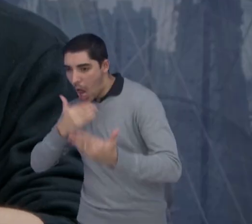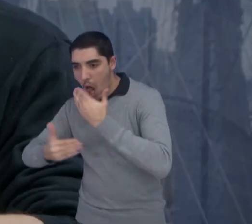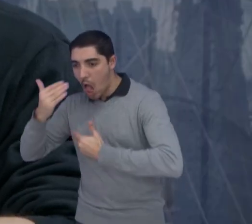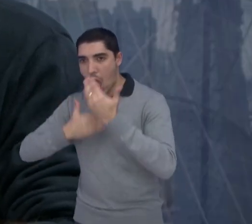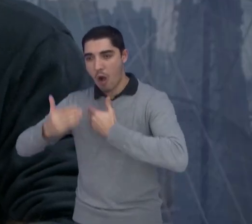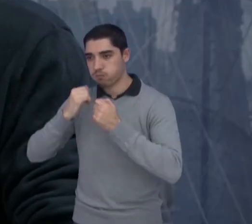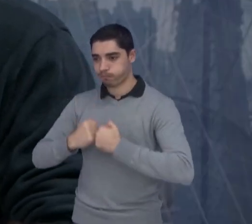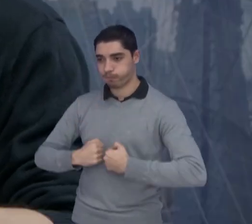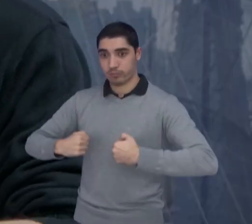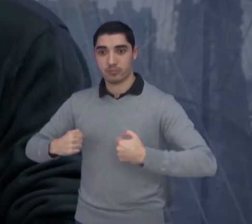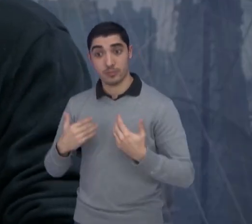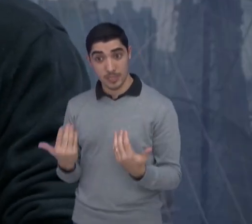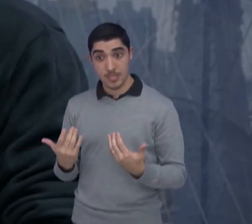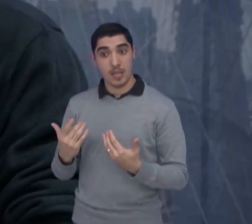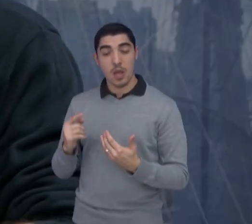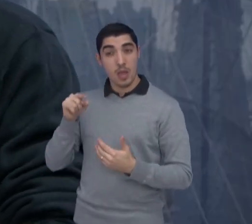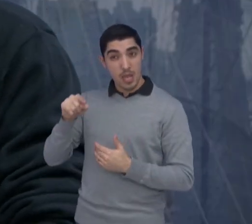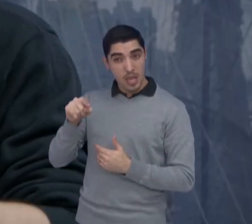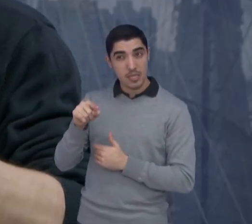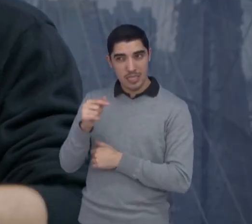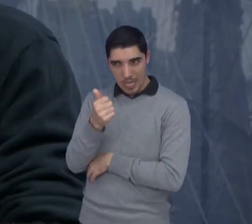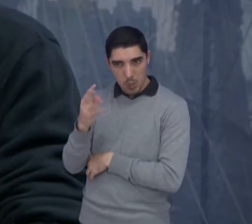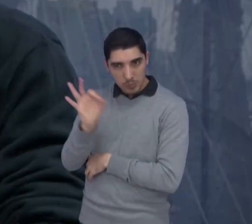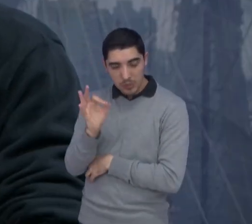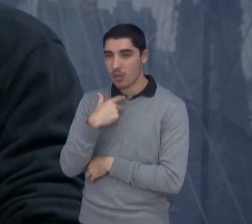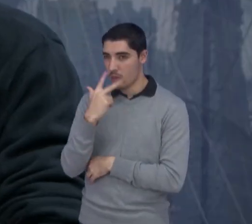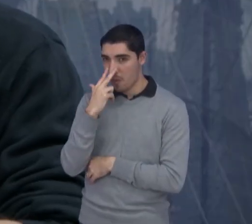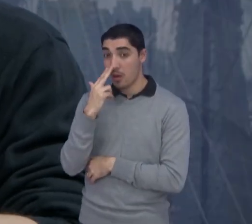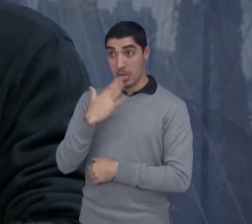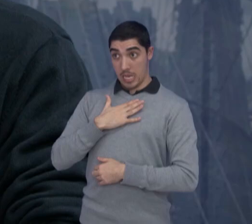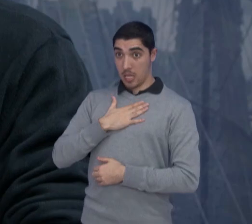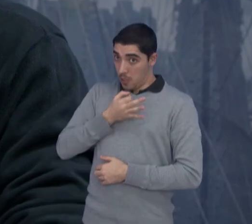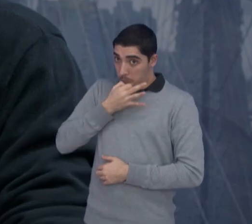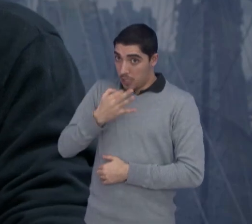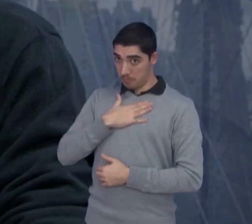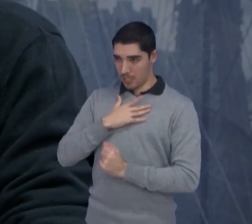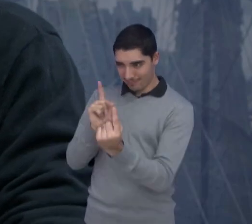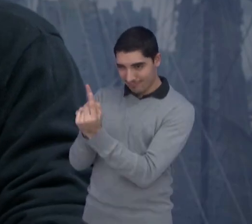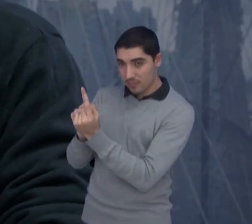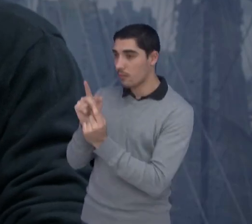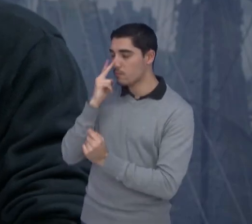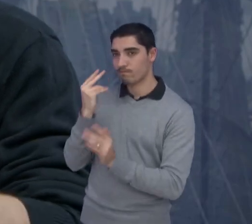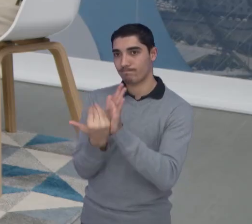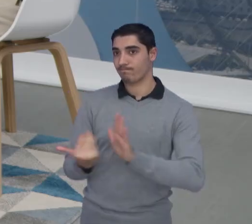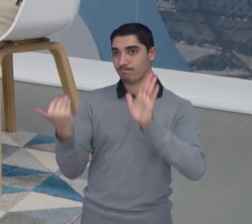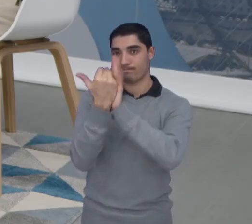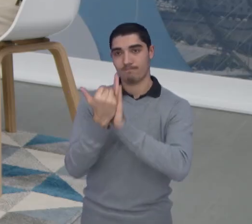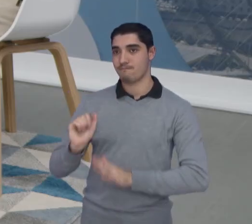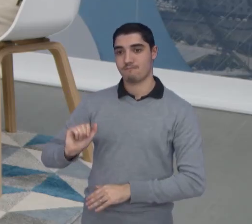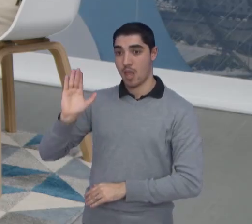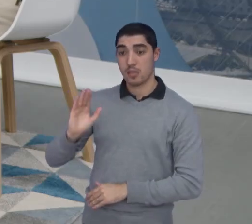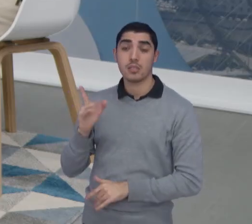acho que esse dado acho que precisa até ser revisto, porque na minha realidade, pelo menos nos meus atendimentos, eu sempre vejo bem mais alto. Então, e miríades, né?